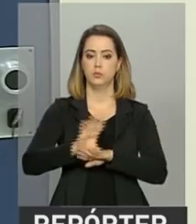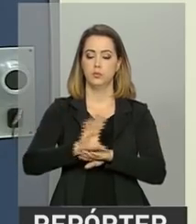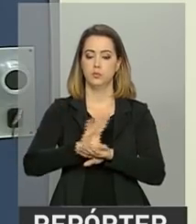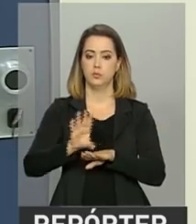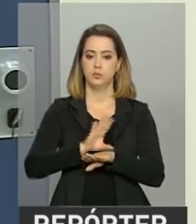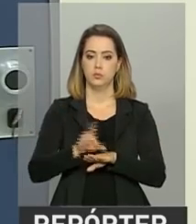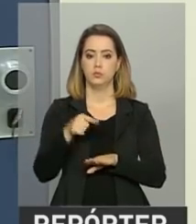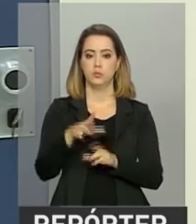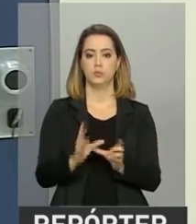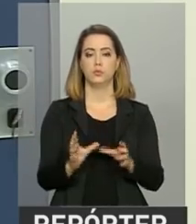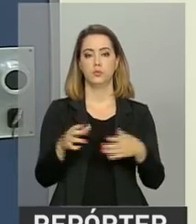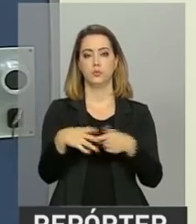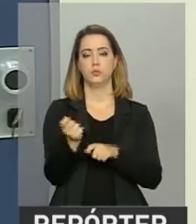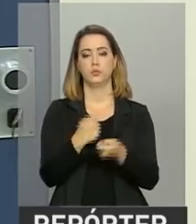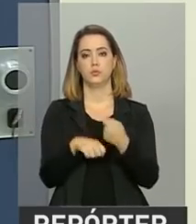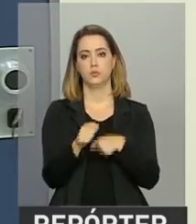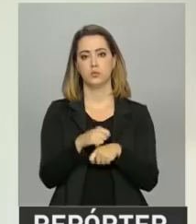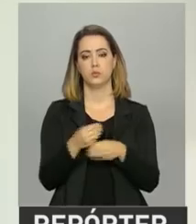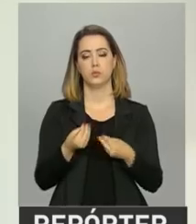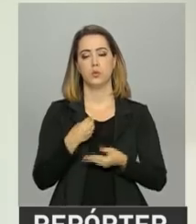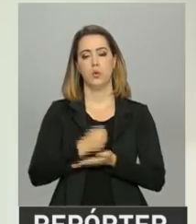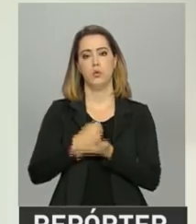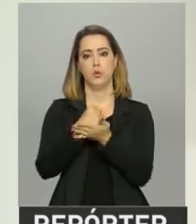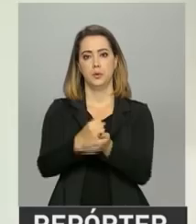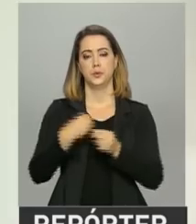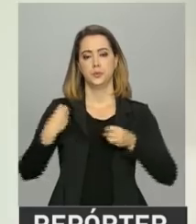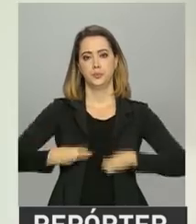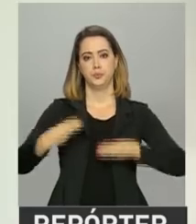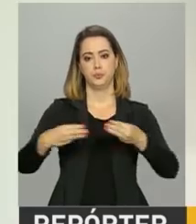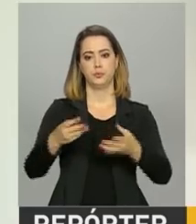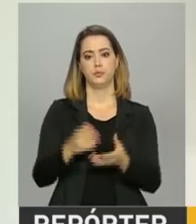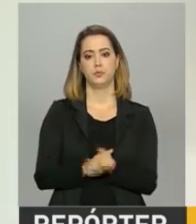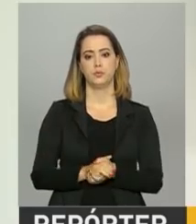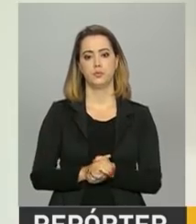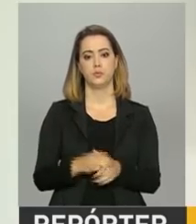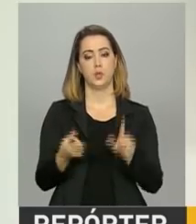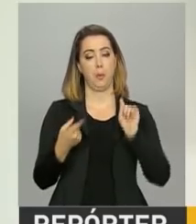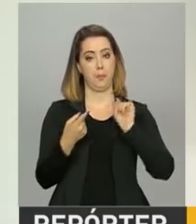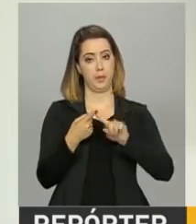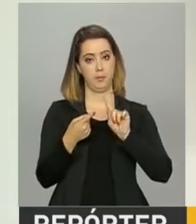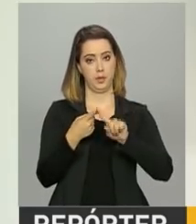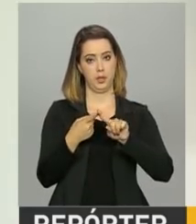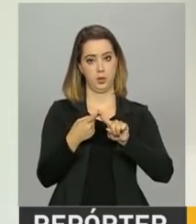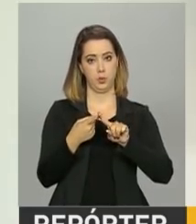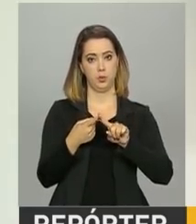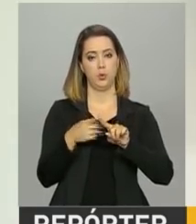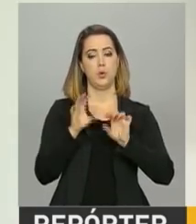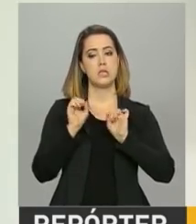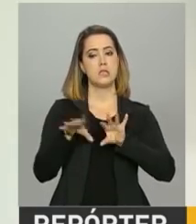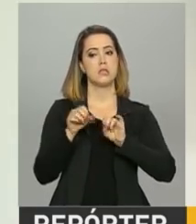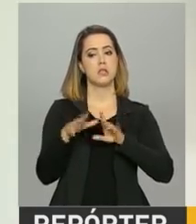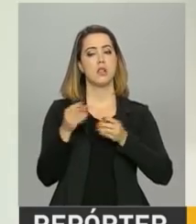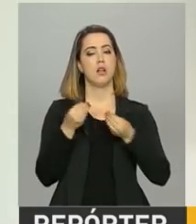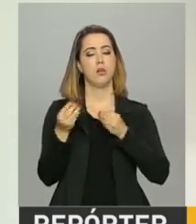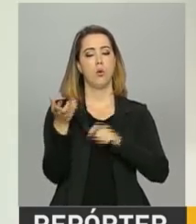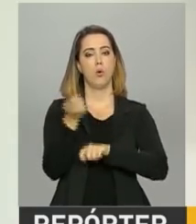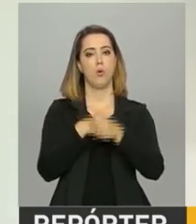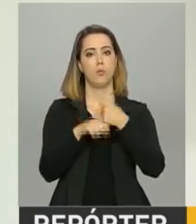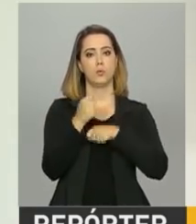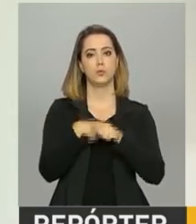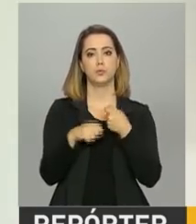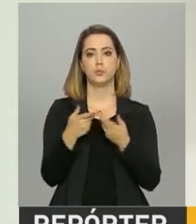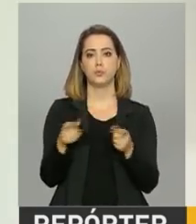que vão ser oferecidos pelo ministério esse é o primeiro de três ensinar o orçamento é ensinar a poupar